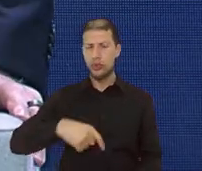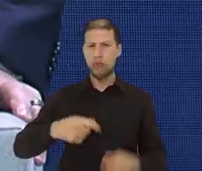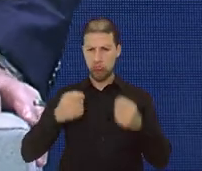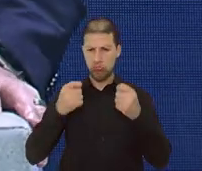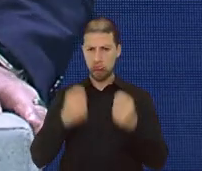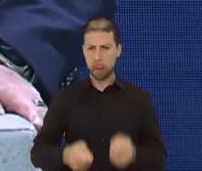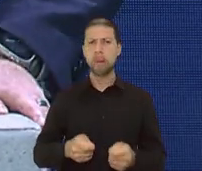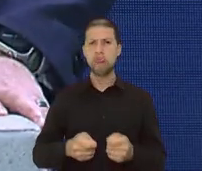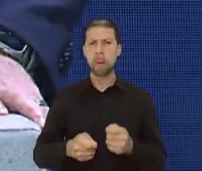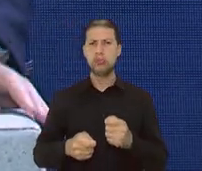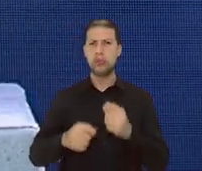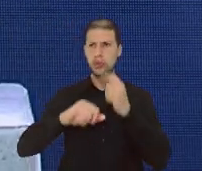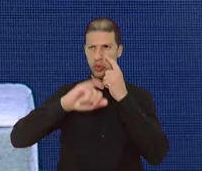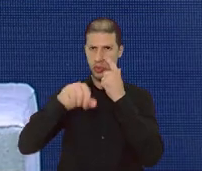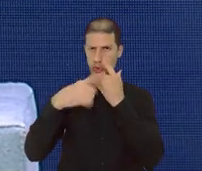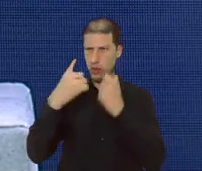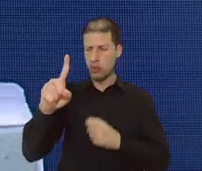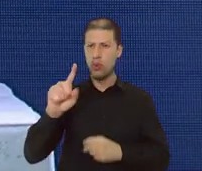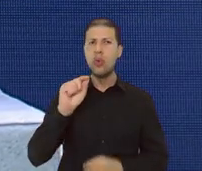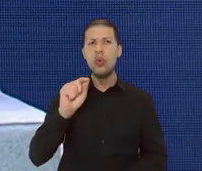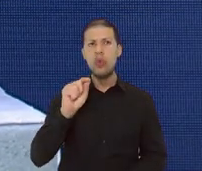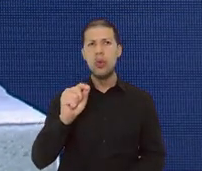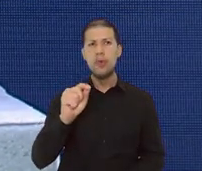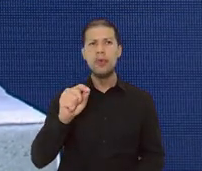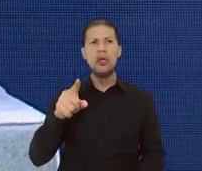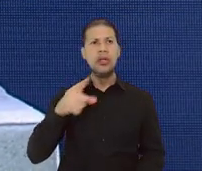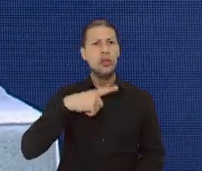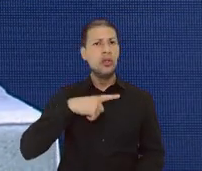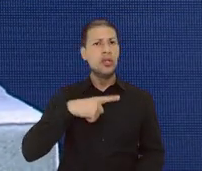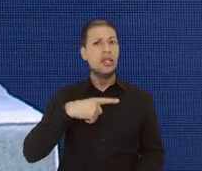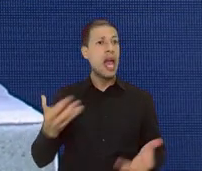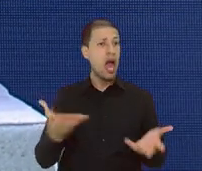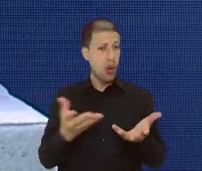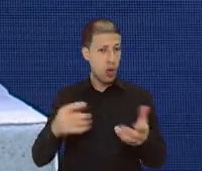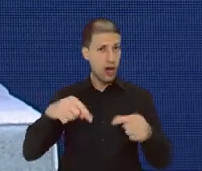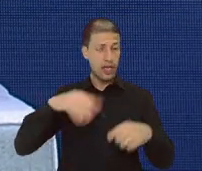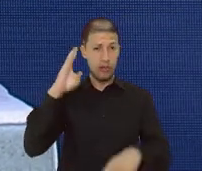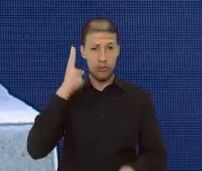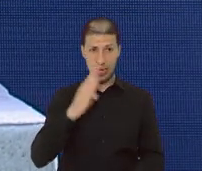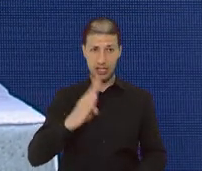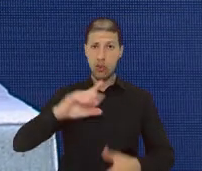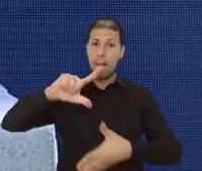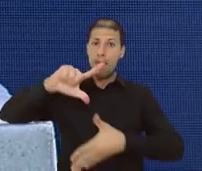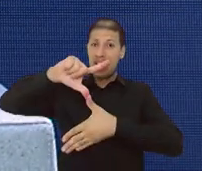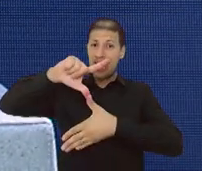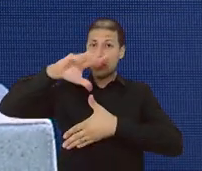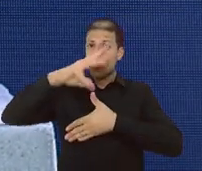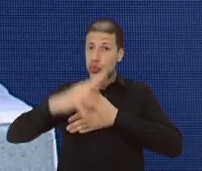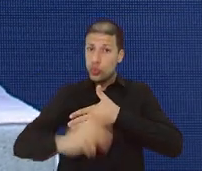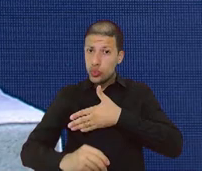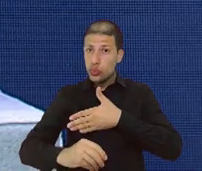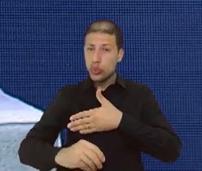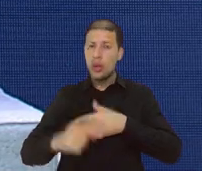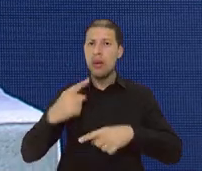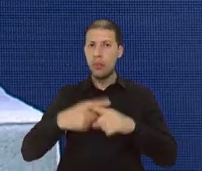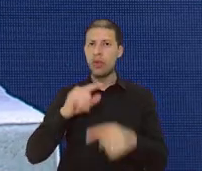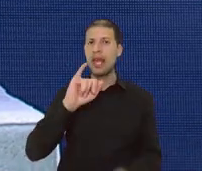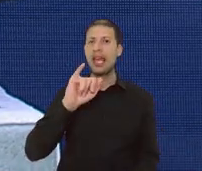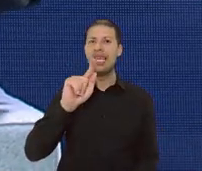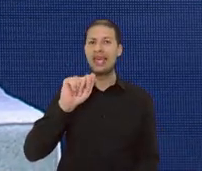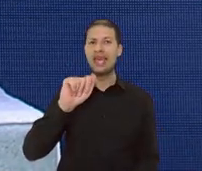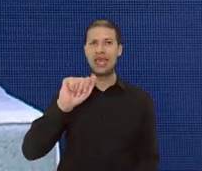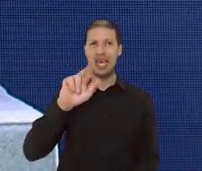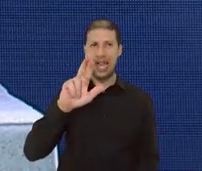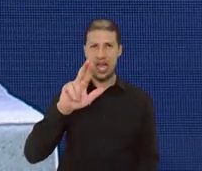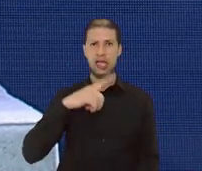de que o que a gente vai ter agora no Brasil na América Latina como um todo porque é igual a partir do Pátria pelo